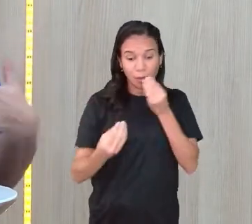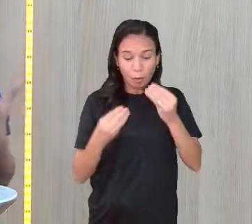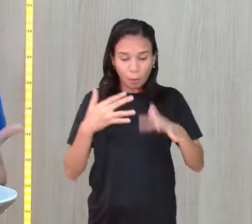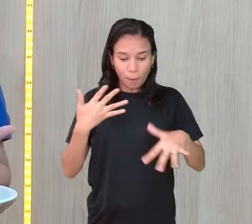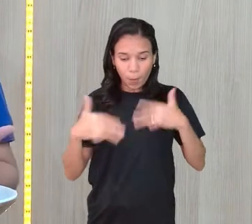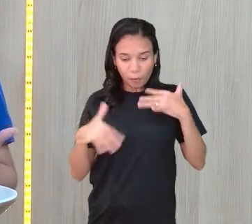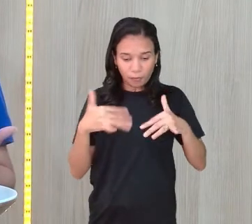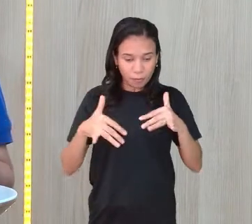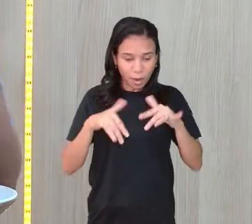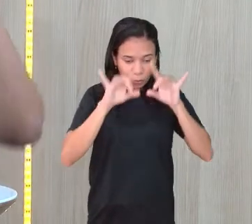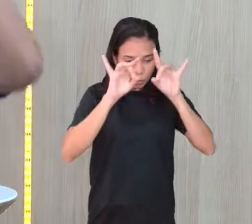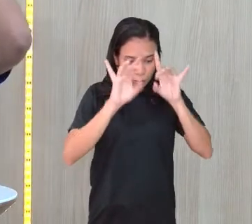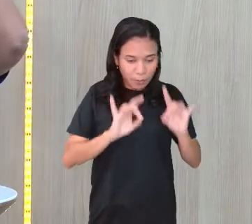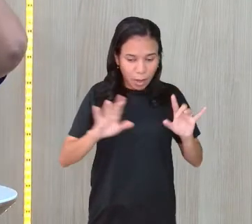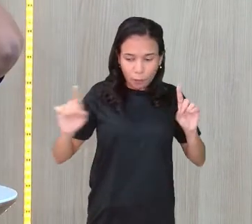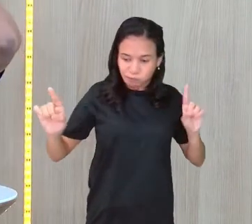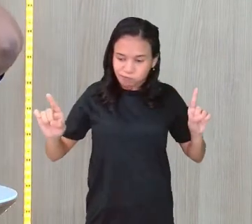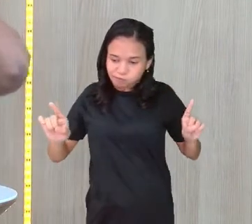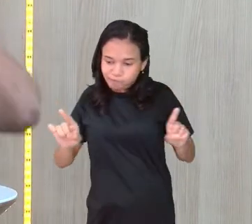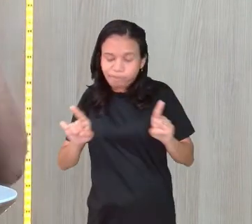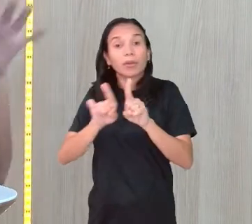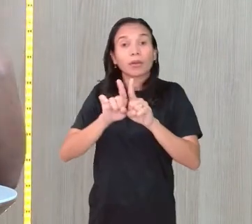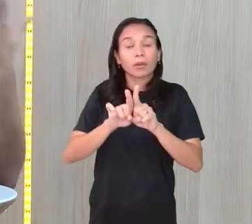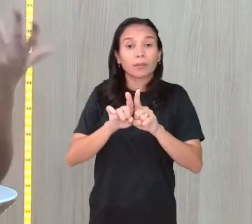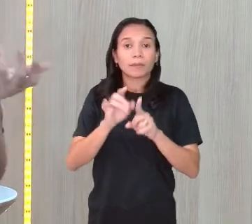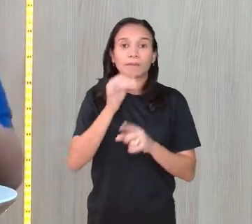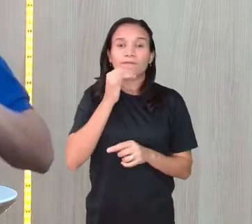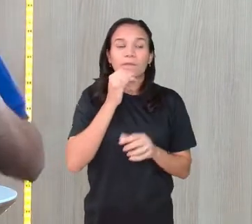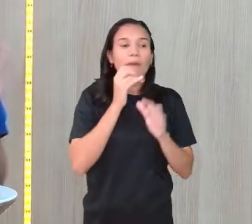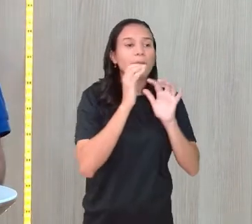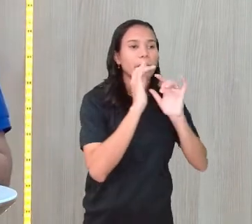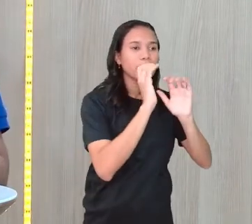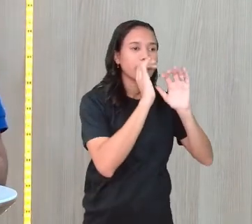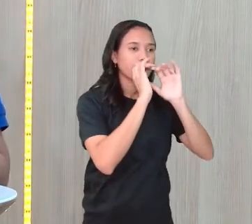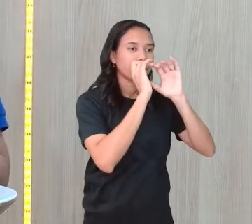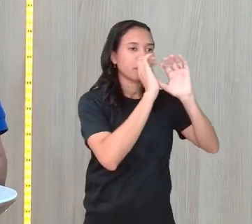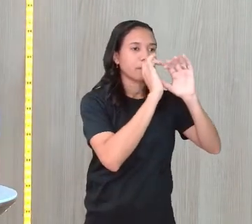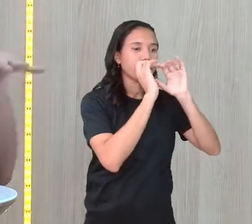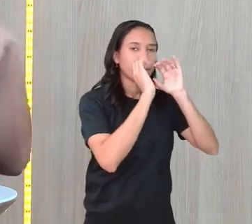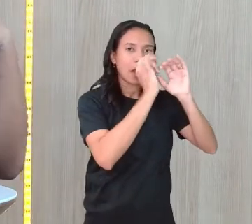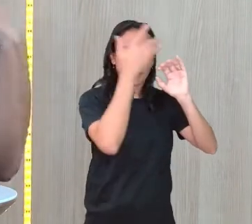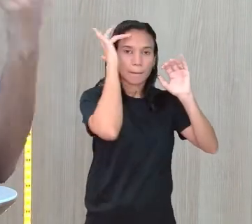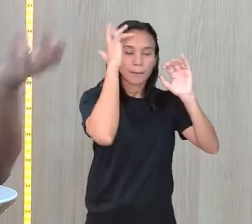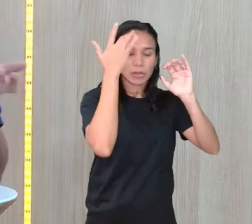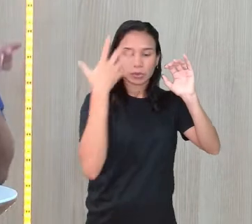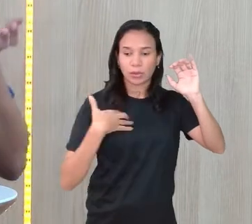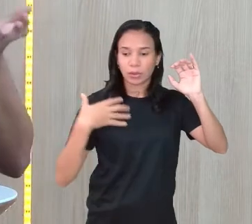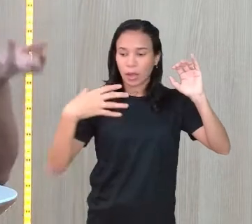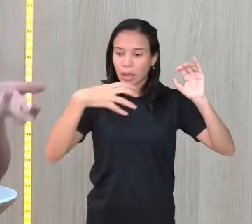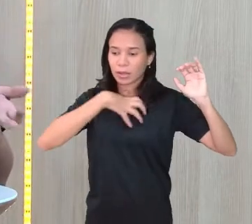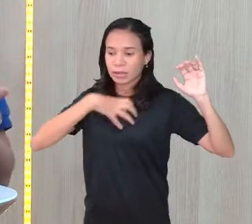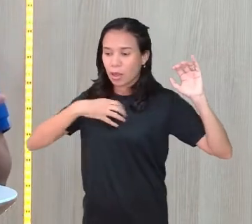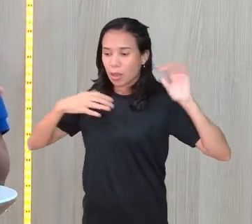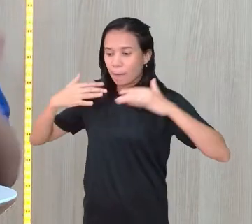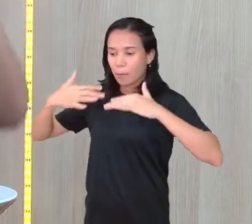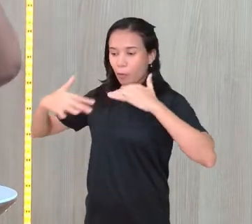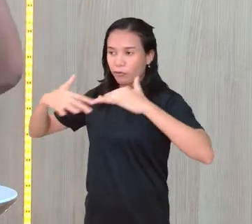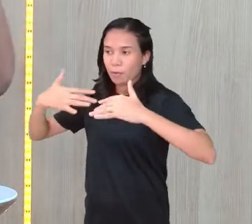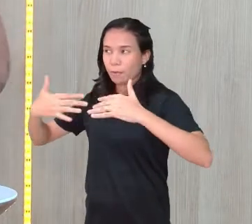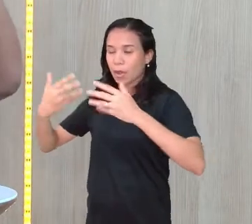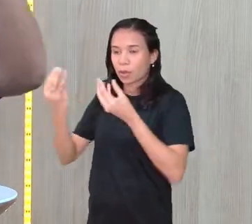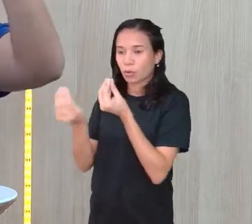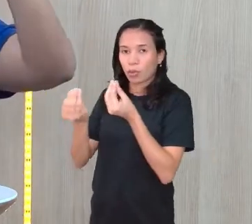movimentos específicos. Então, por exemplo, flauta, geralmente você vai para um movimento sinuoso, que é